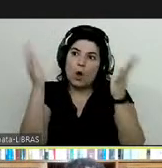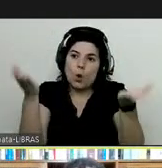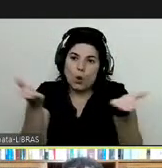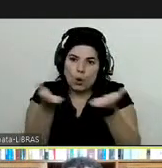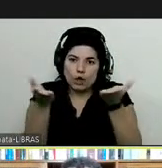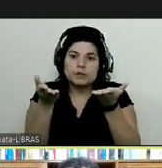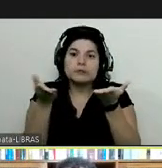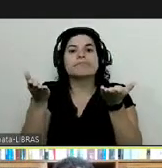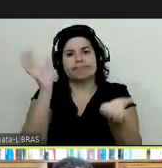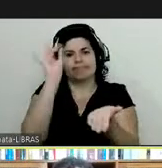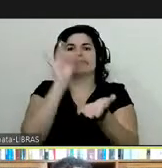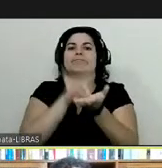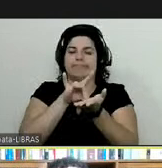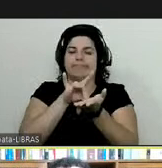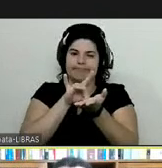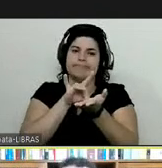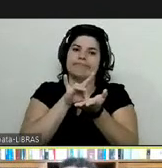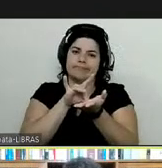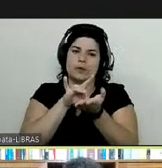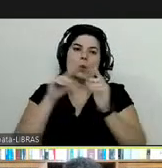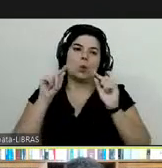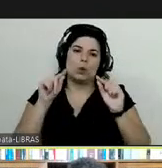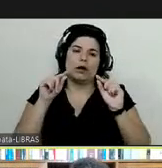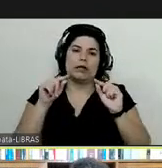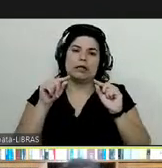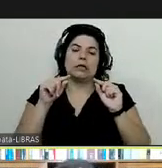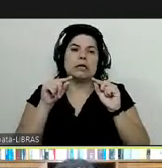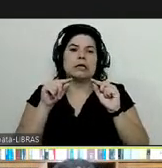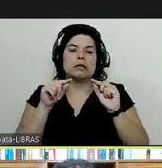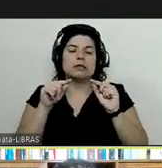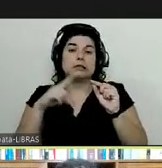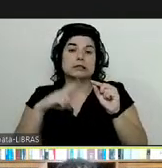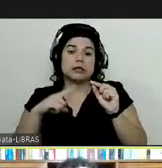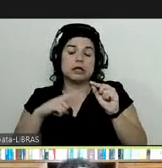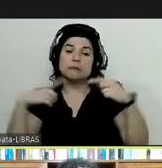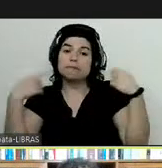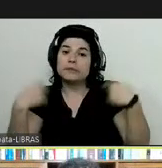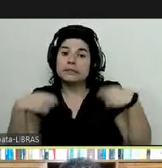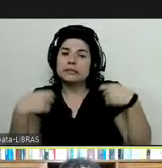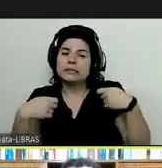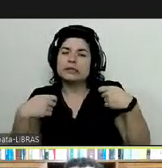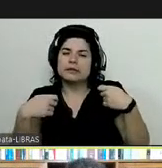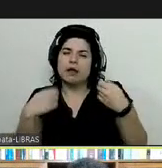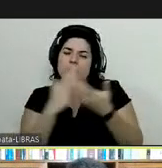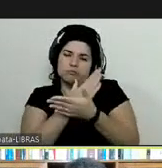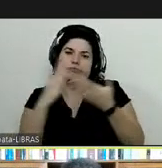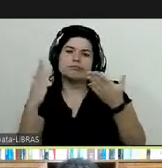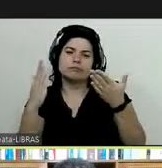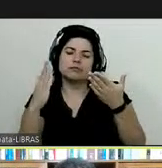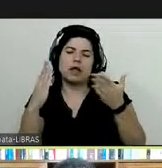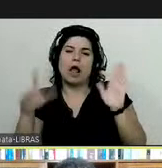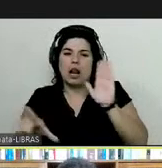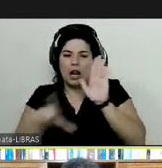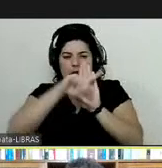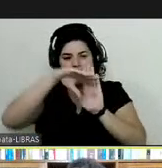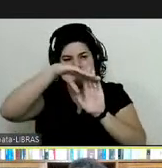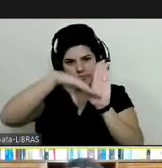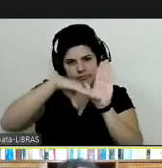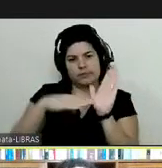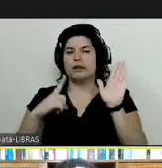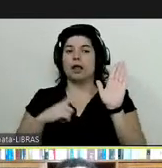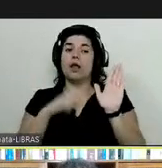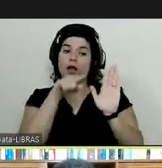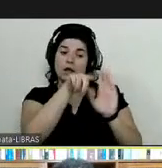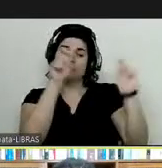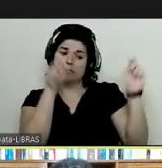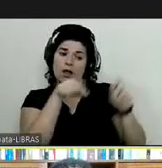de facto né não há nenhum tipo de requisito formal para você dizer a não ser aqueles mínimos é estabelecido em inglês nos países para